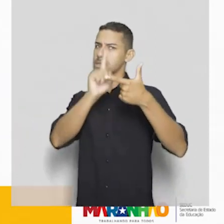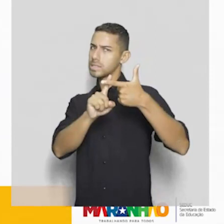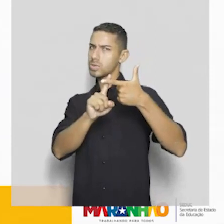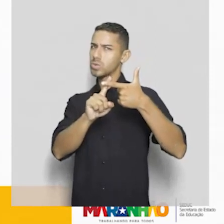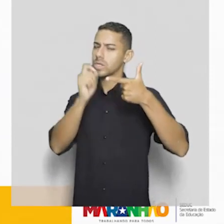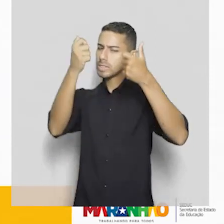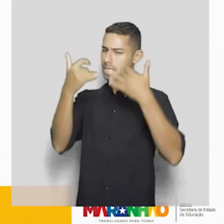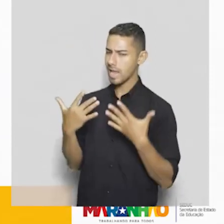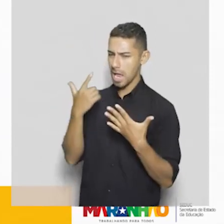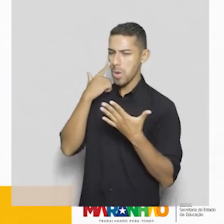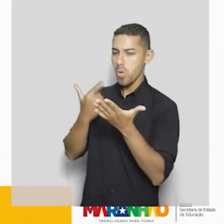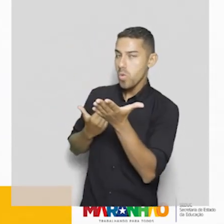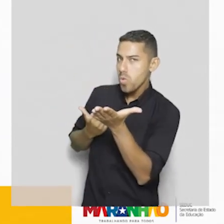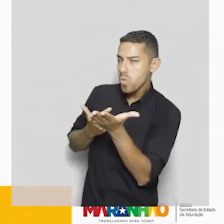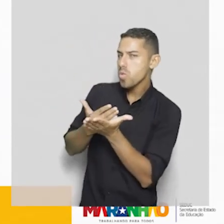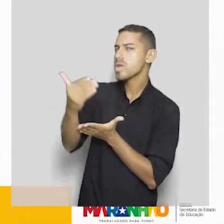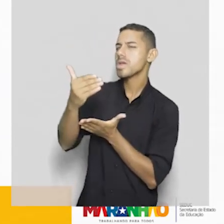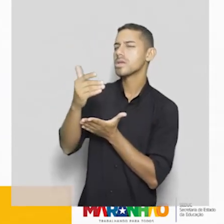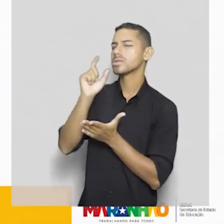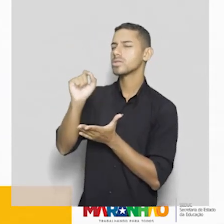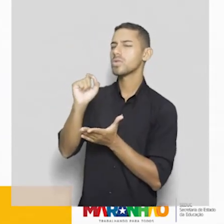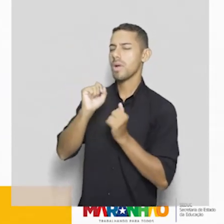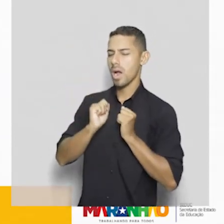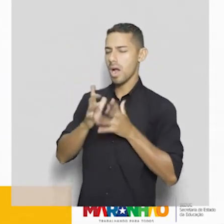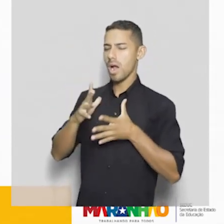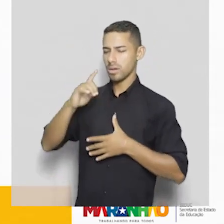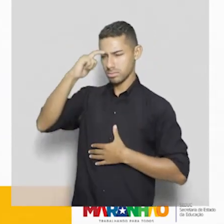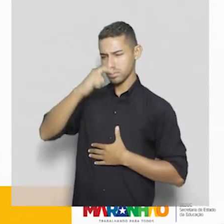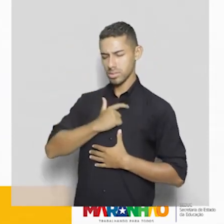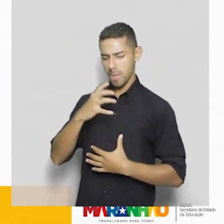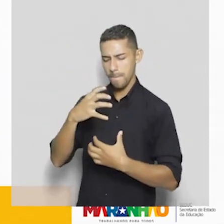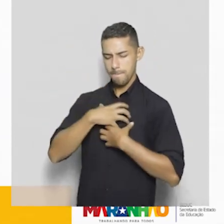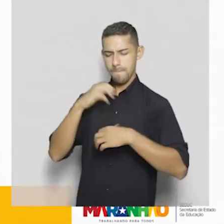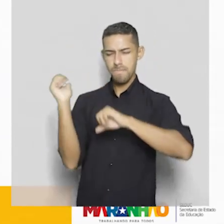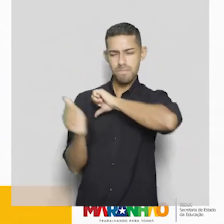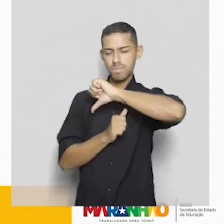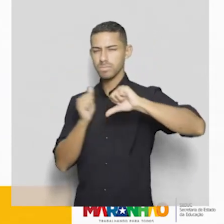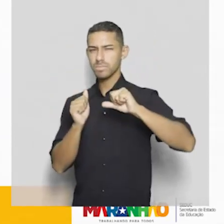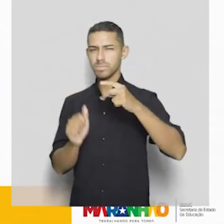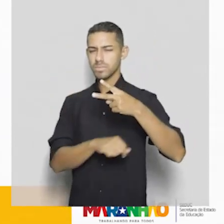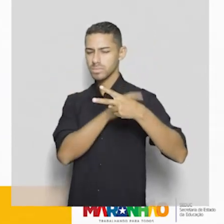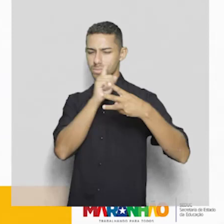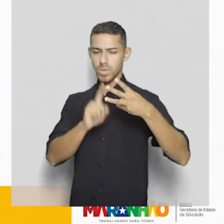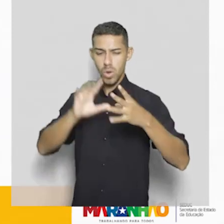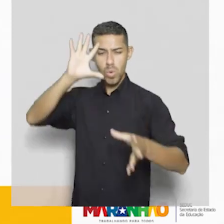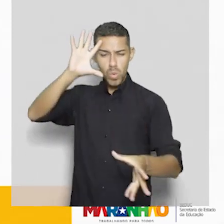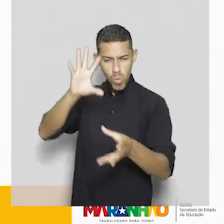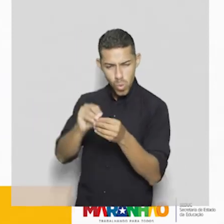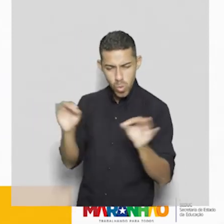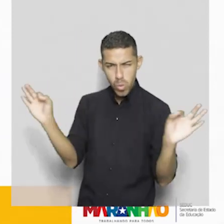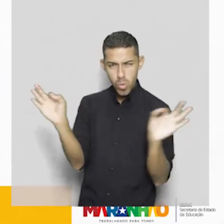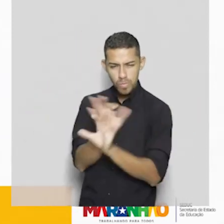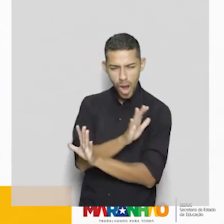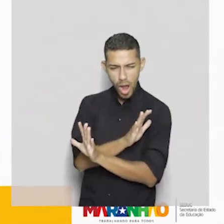de uma ação, a mudança de estado, conclusão de